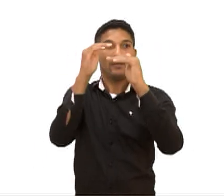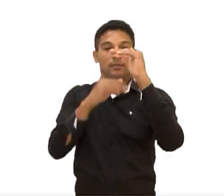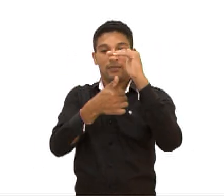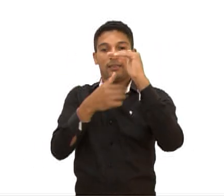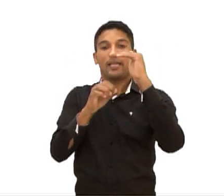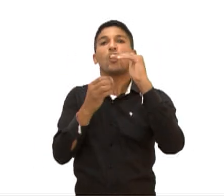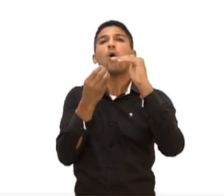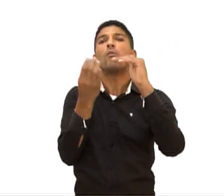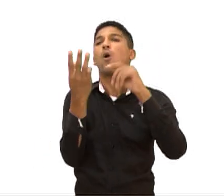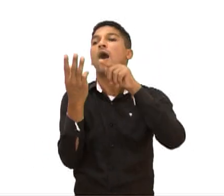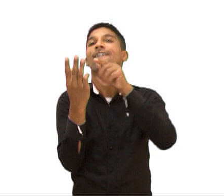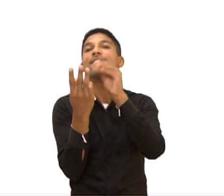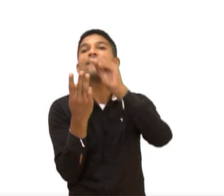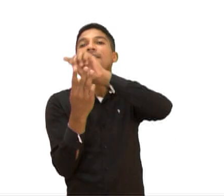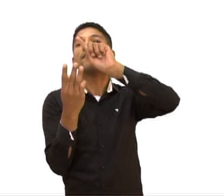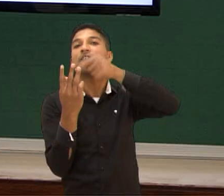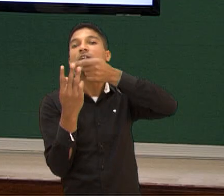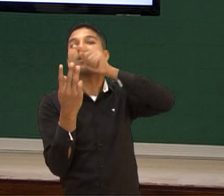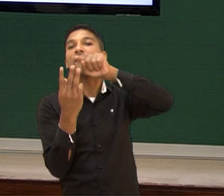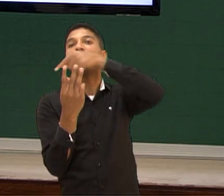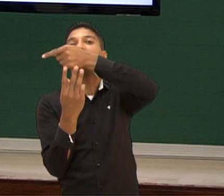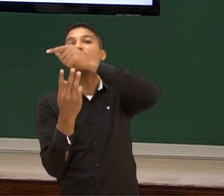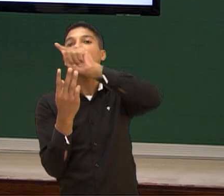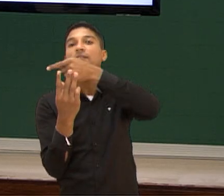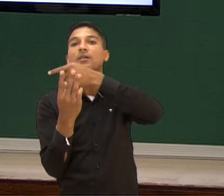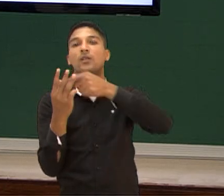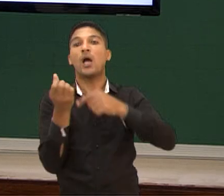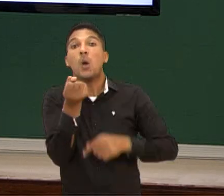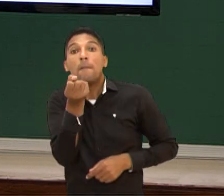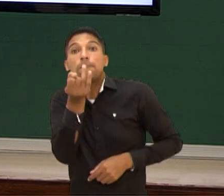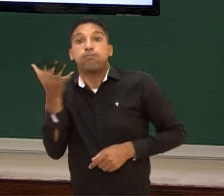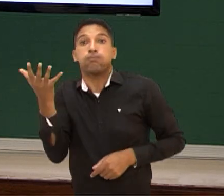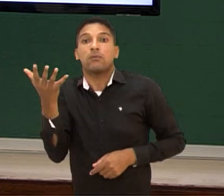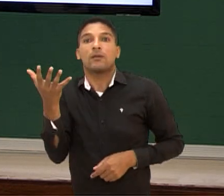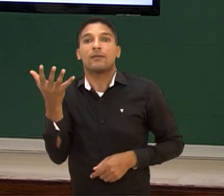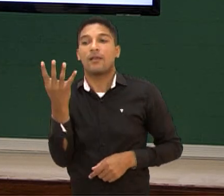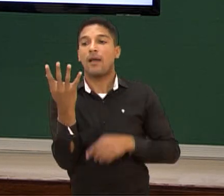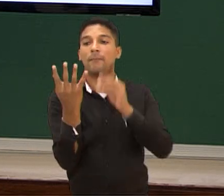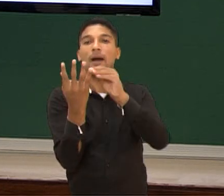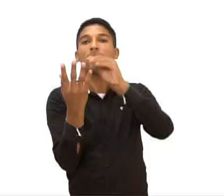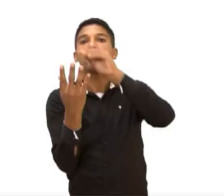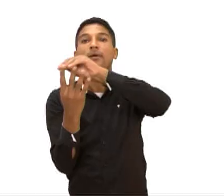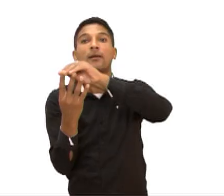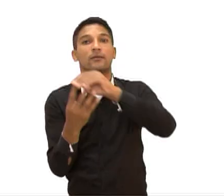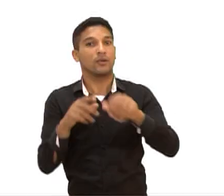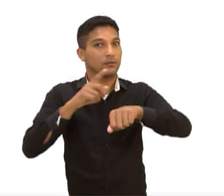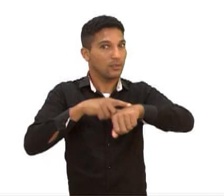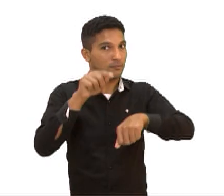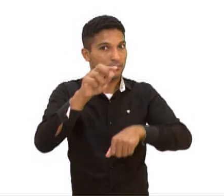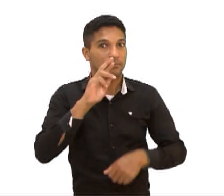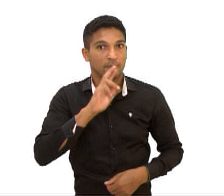1.357 décimos. E a letra B, 49 o quê? Centésimos. Um tempinho para vocês.